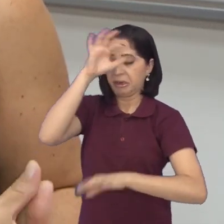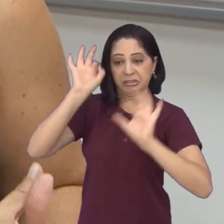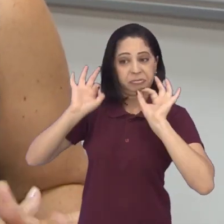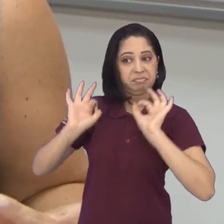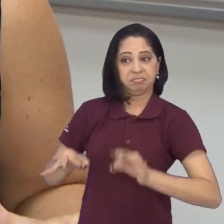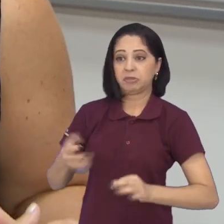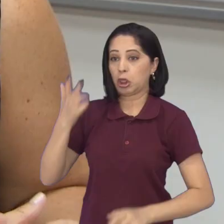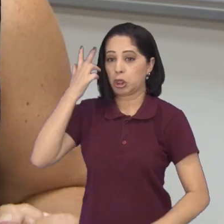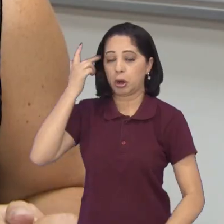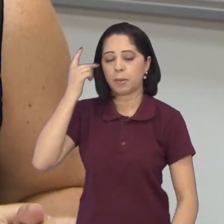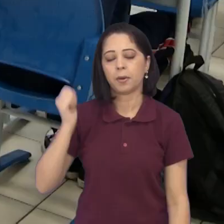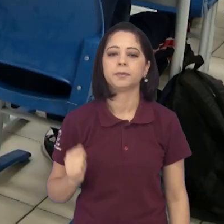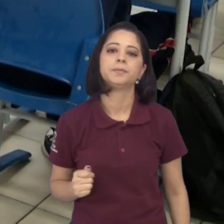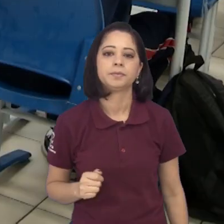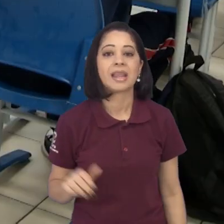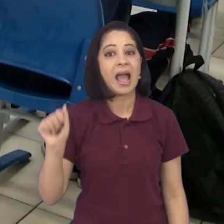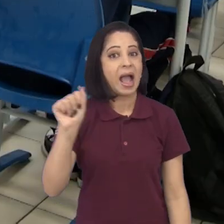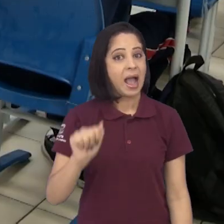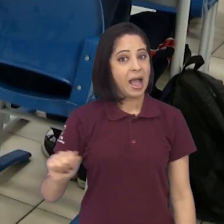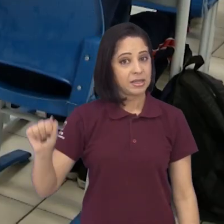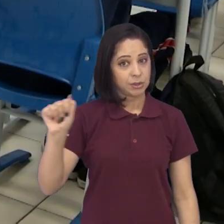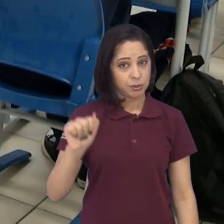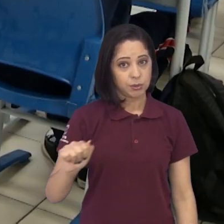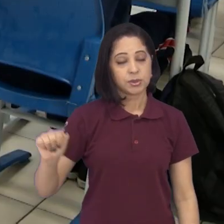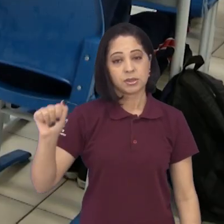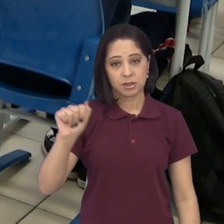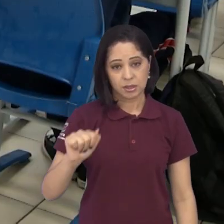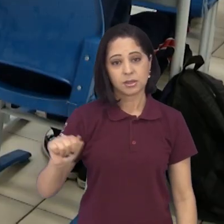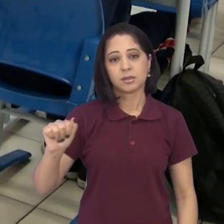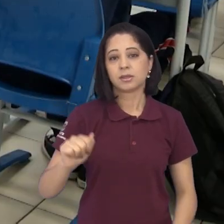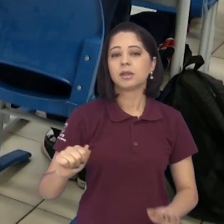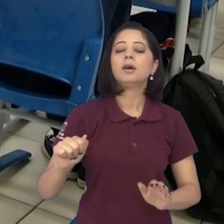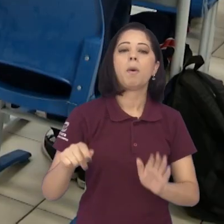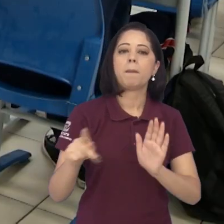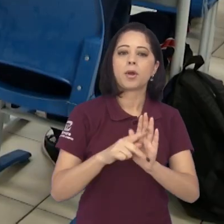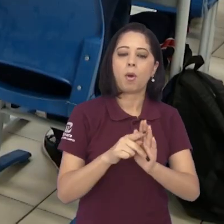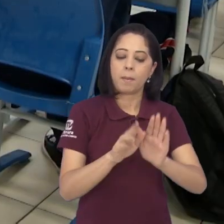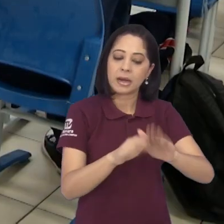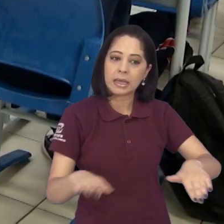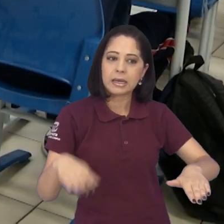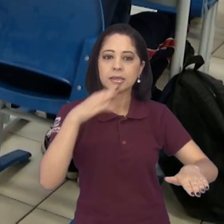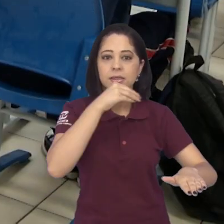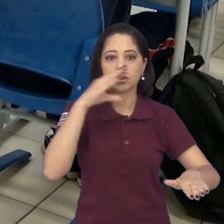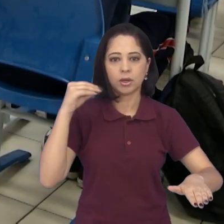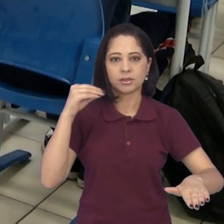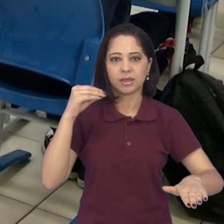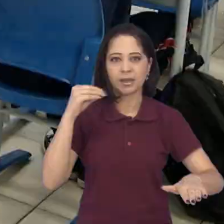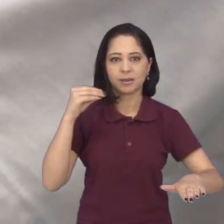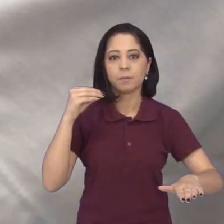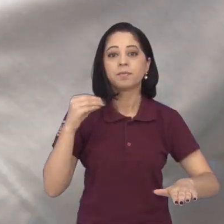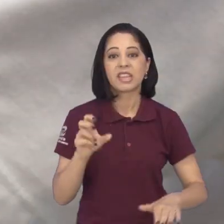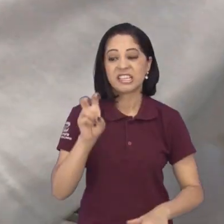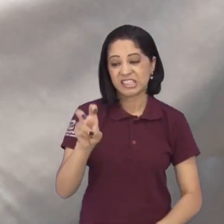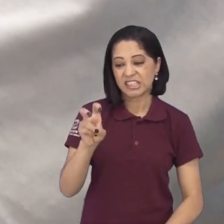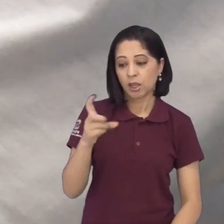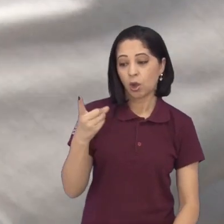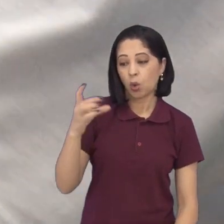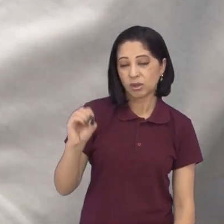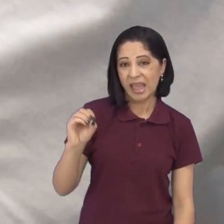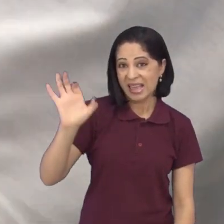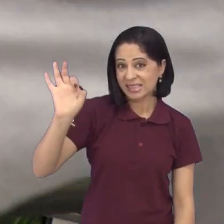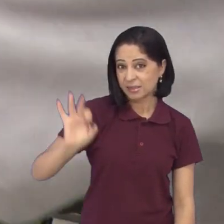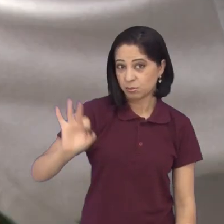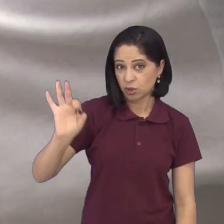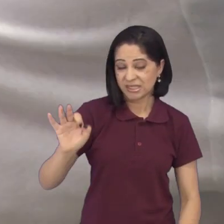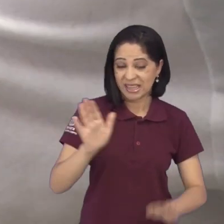não teve problema na sua aprendizagem. Segundo a Associação Brasileira de Apraxia de Fala na Infância e Adolescência, entre 5%